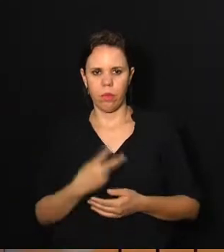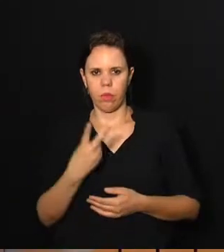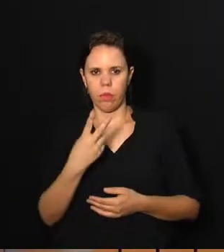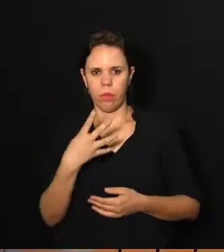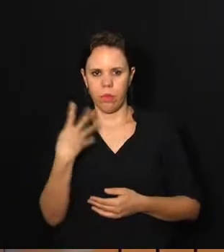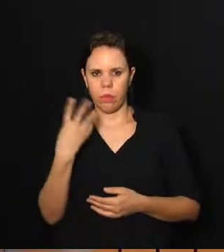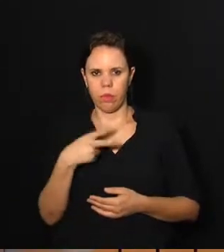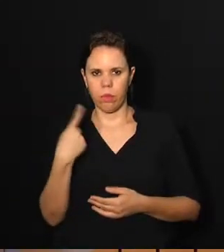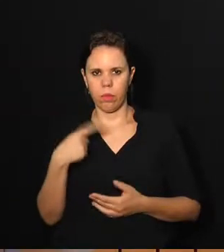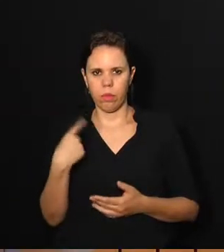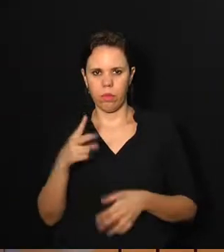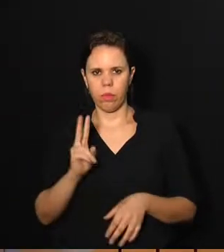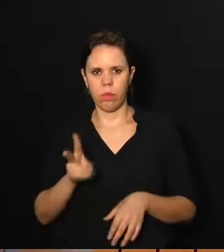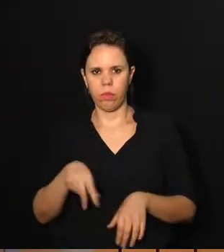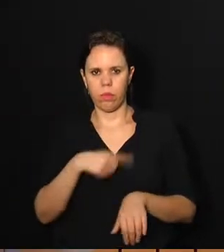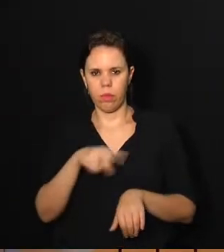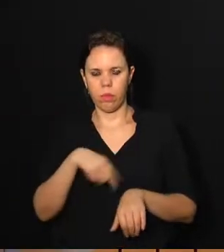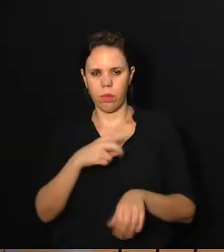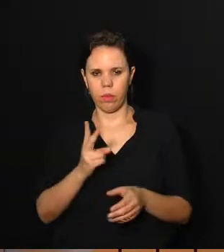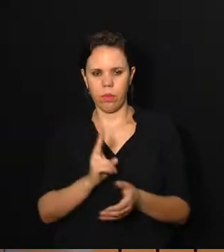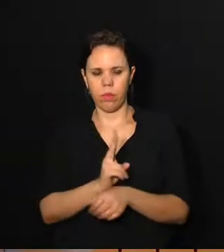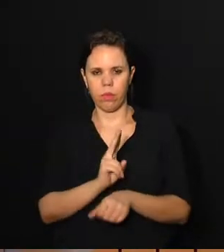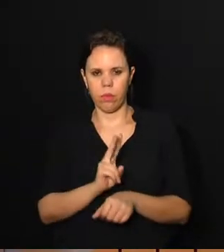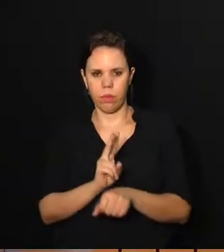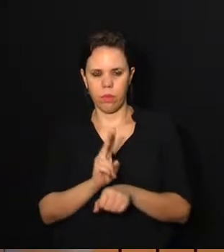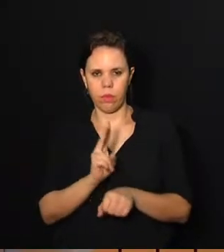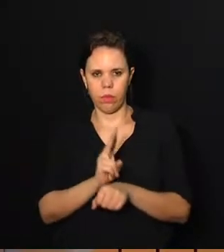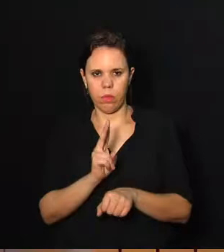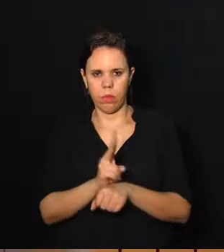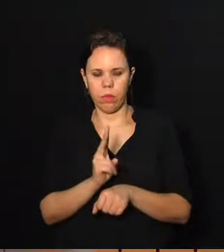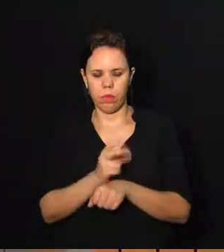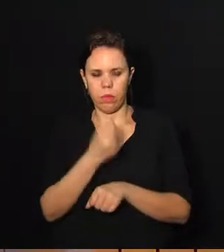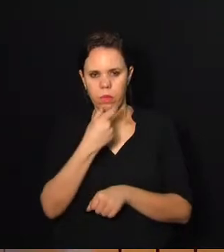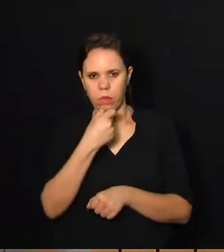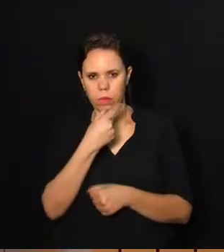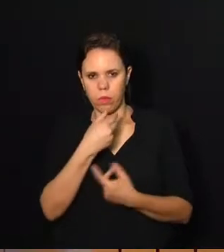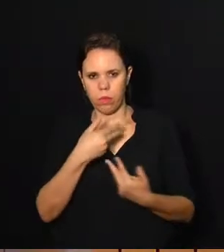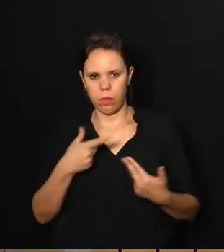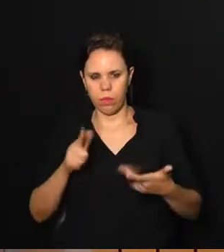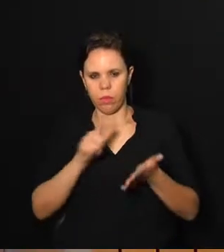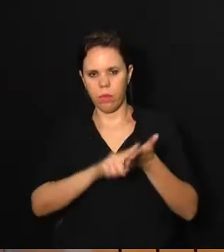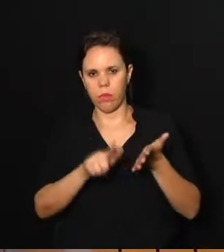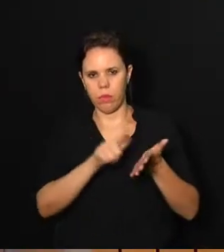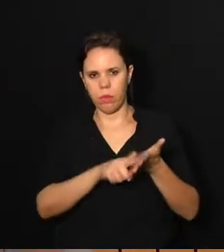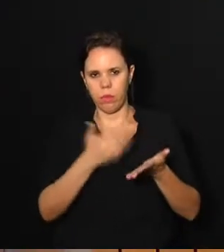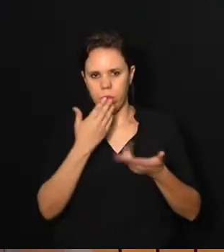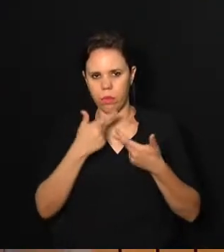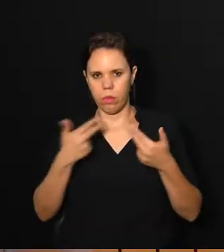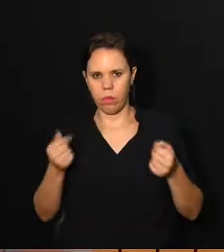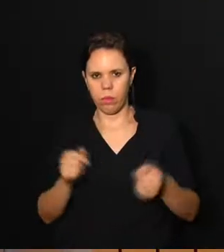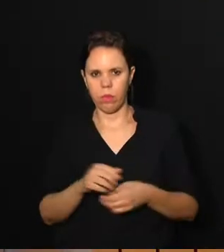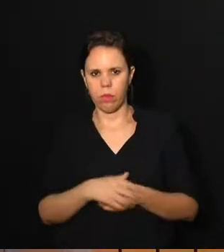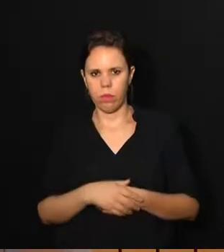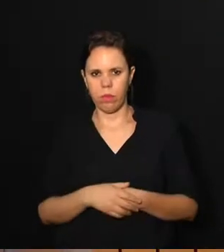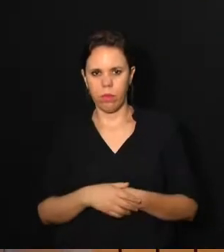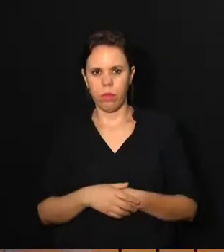24 horas por dia, isso é com certeza com medicamento, higiene e alimentação.